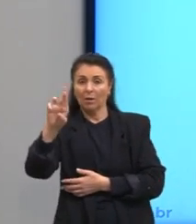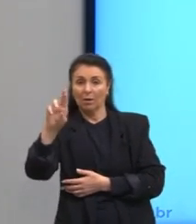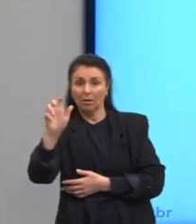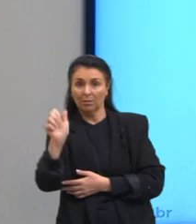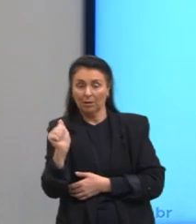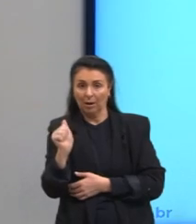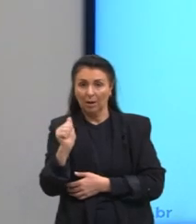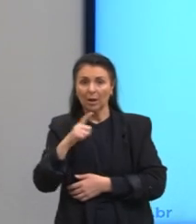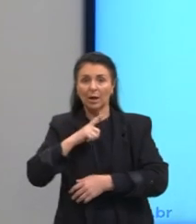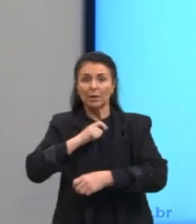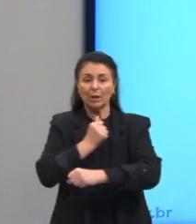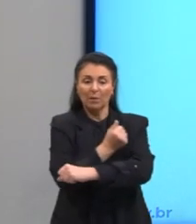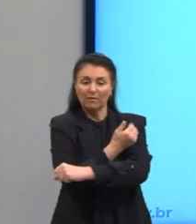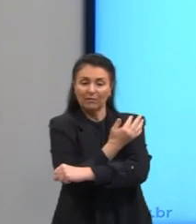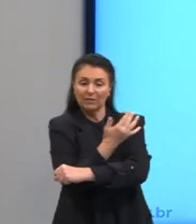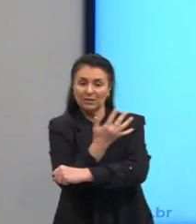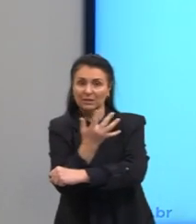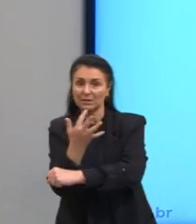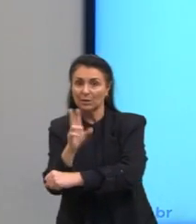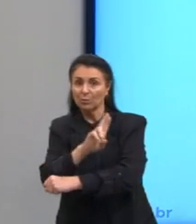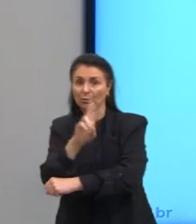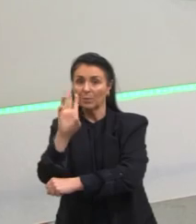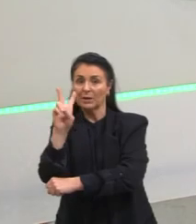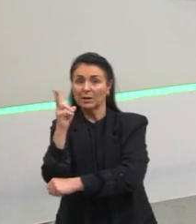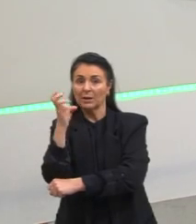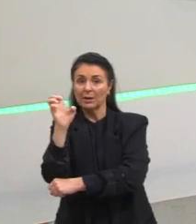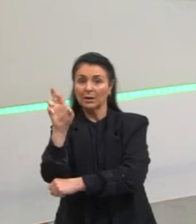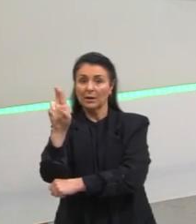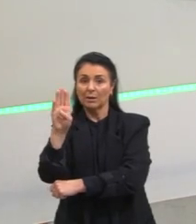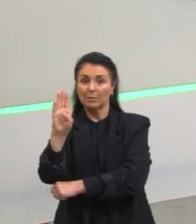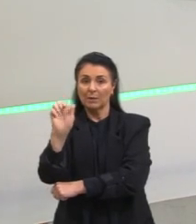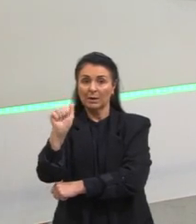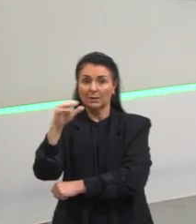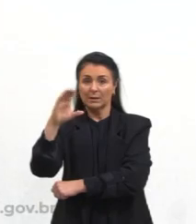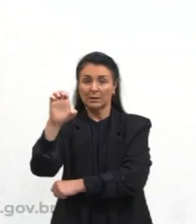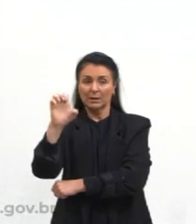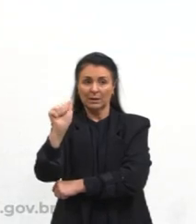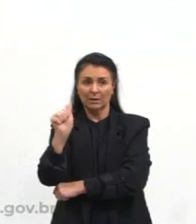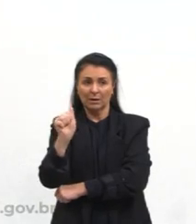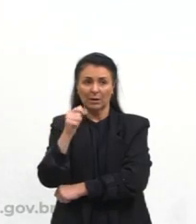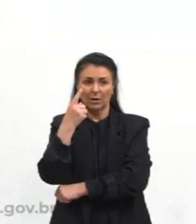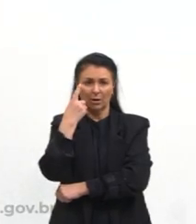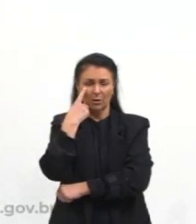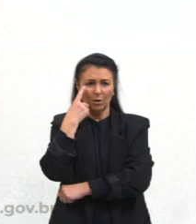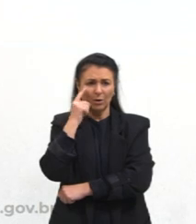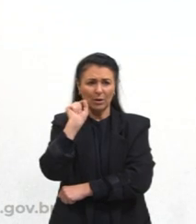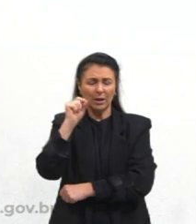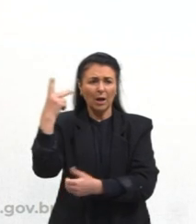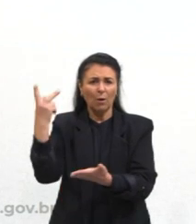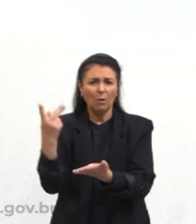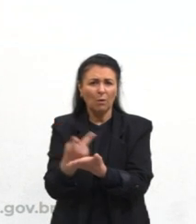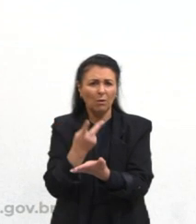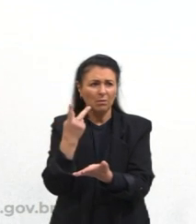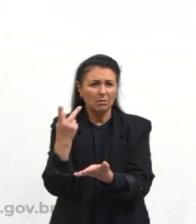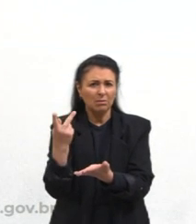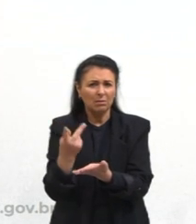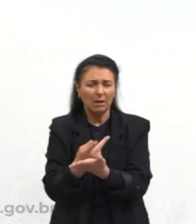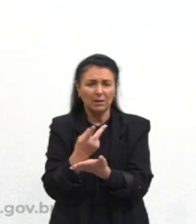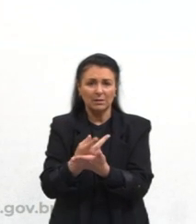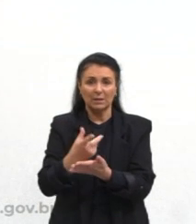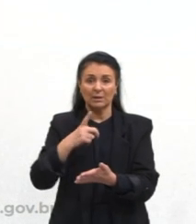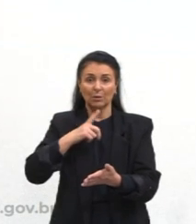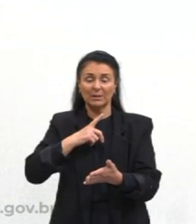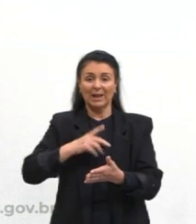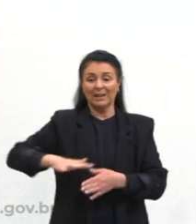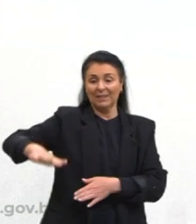herbácea né que então vai ter o degelo e o ciclo vegetativo rápido olha aqui o que que acontece aqui na